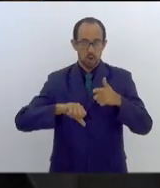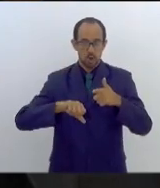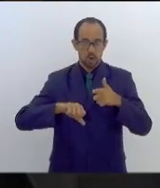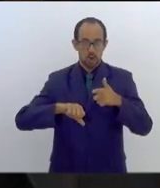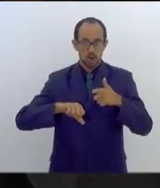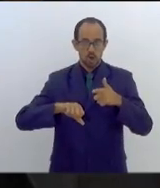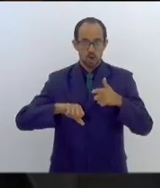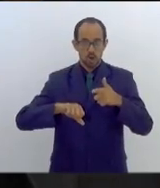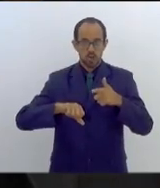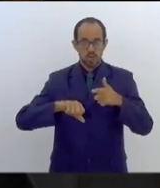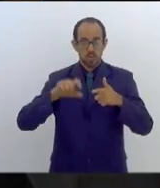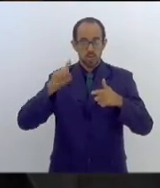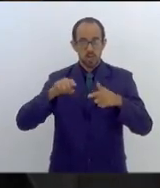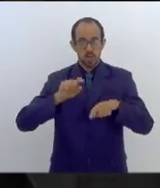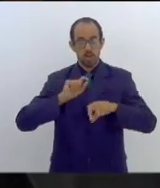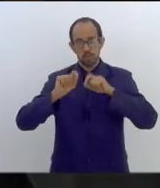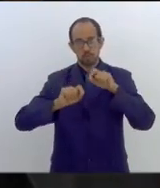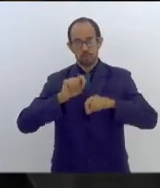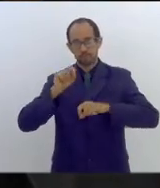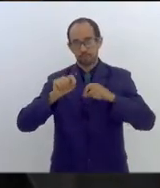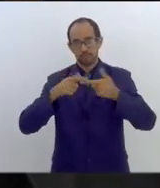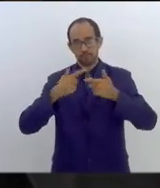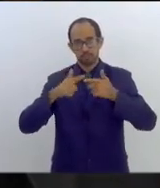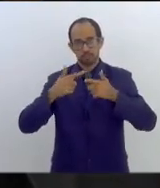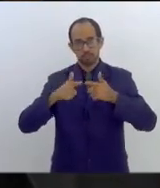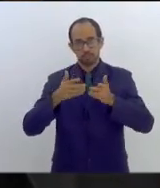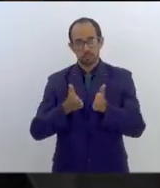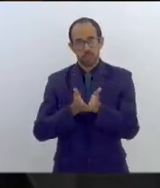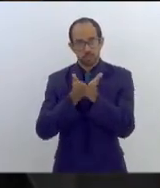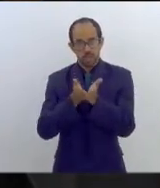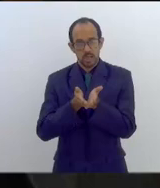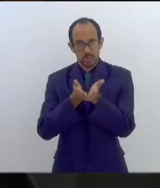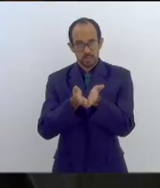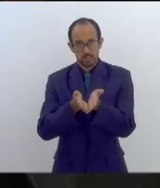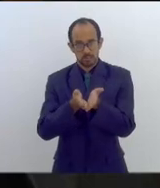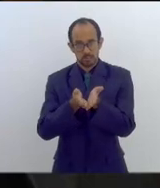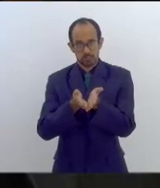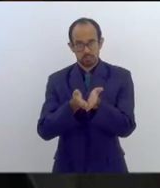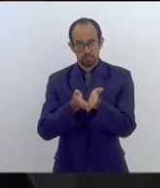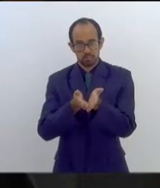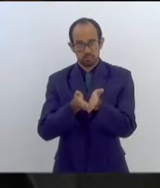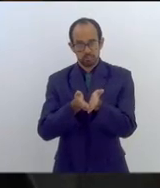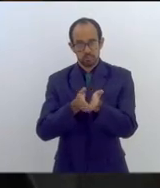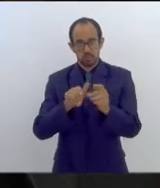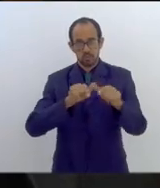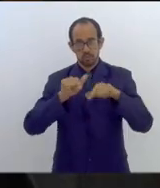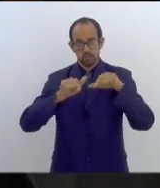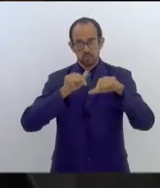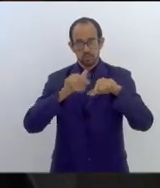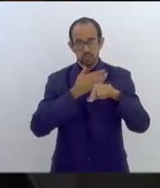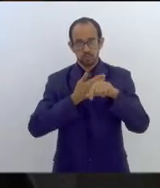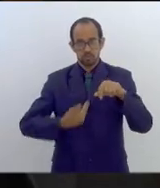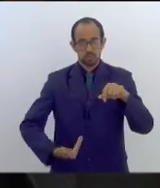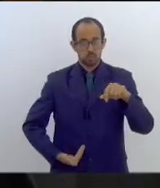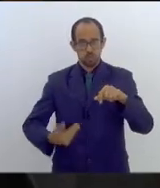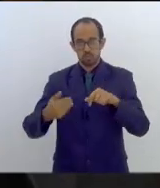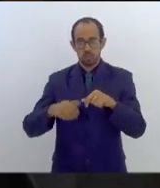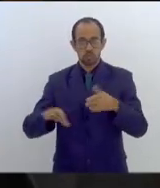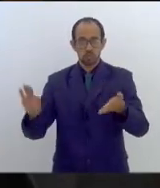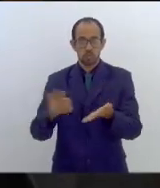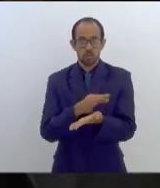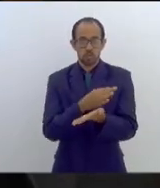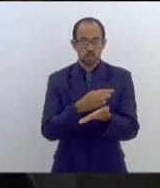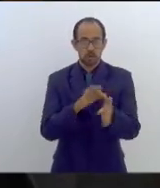mais chamativo seja o caso das barcas. Um serviço público cujo contrato se